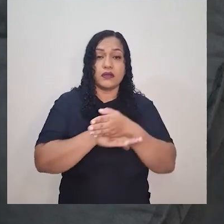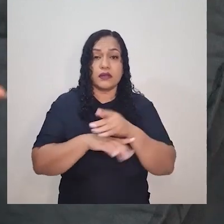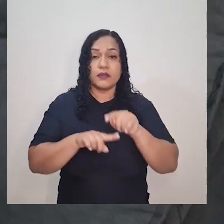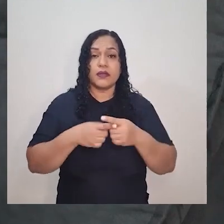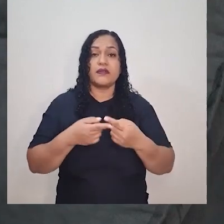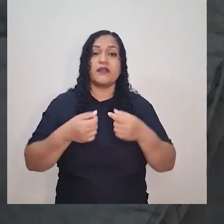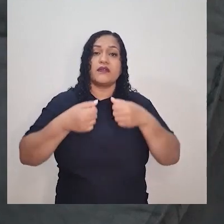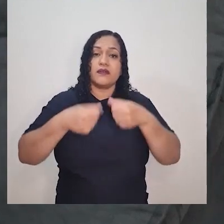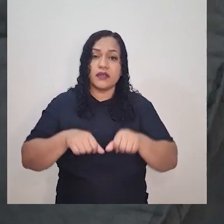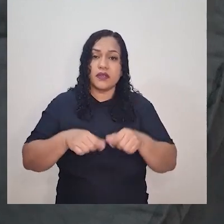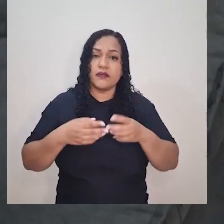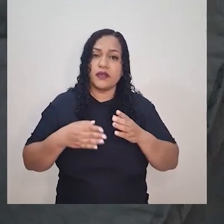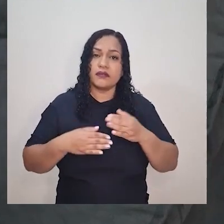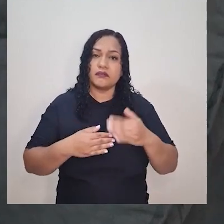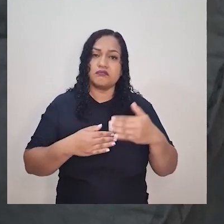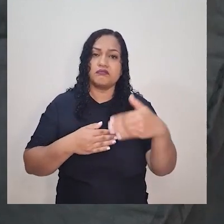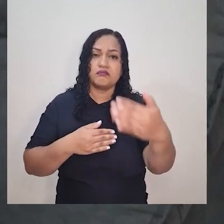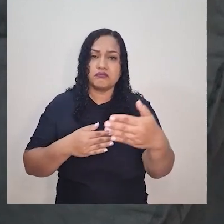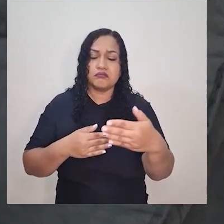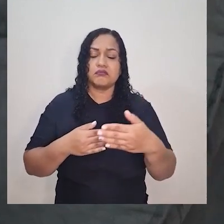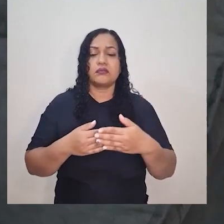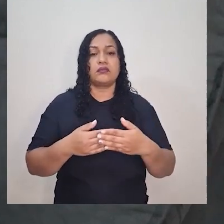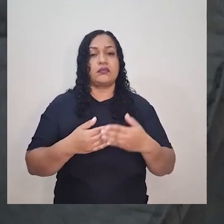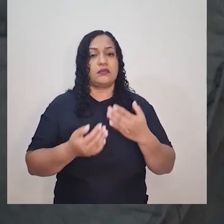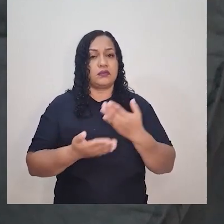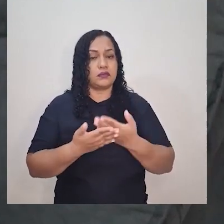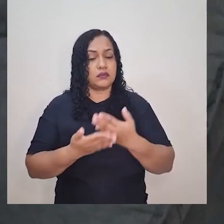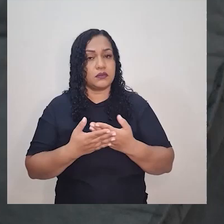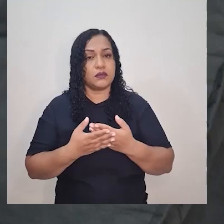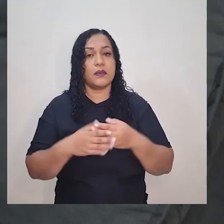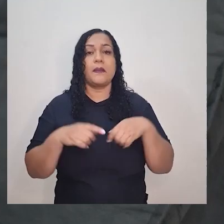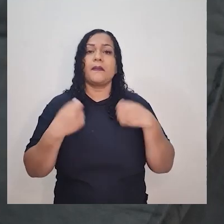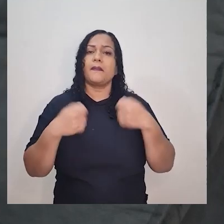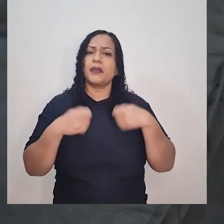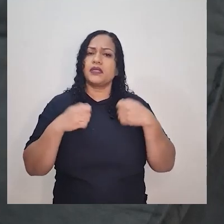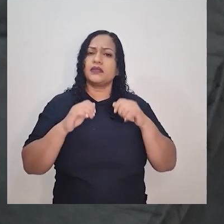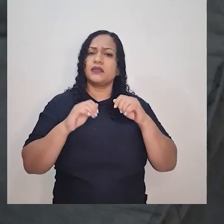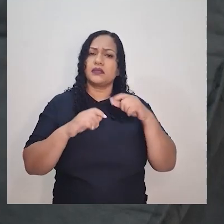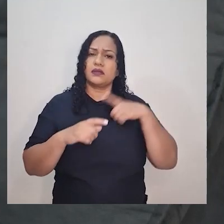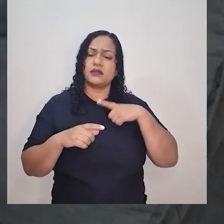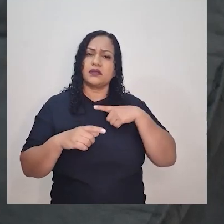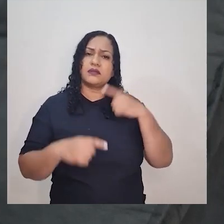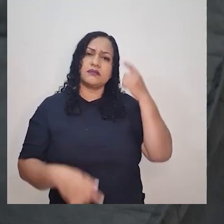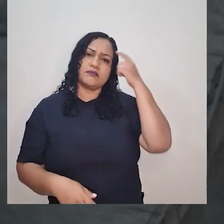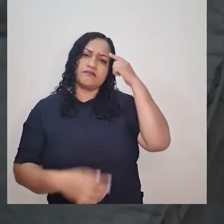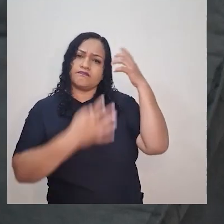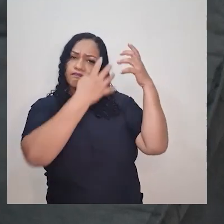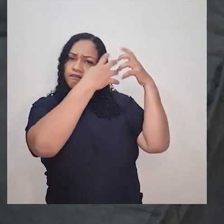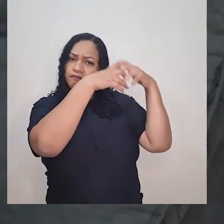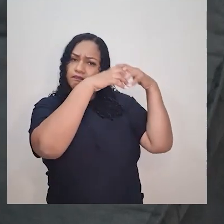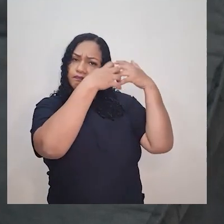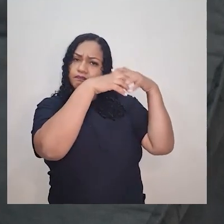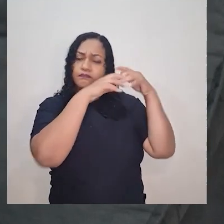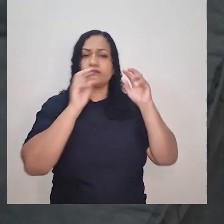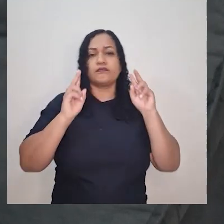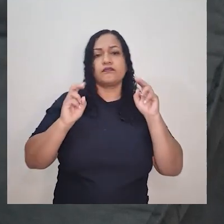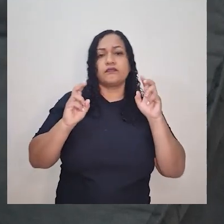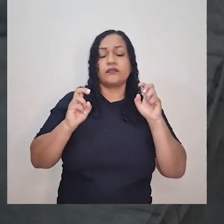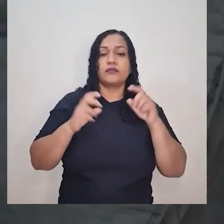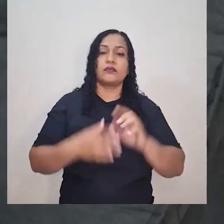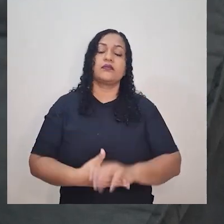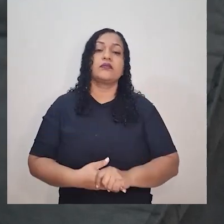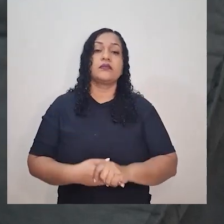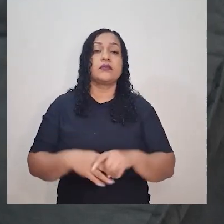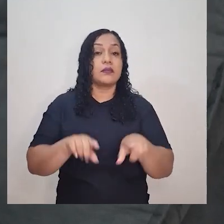de forma igualitária é muito importante e as escolas precisam refletir sobre isso. Um outro princípio